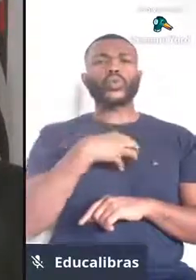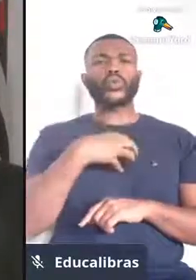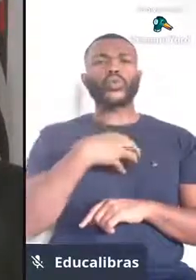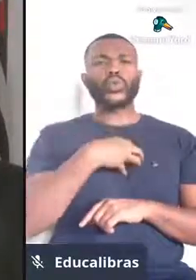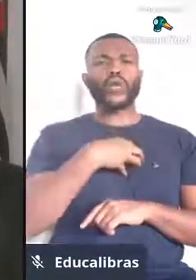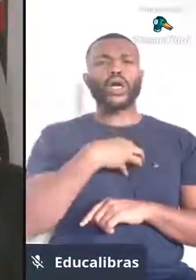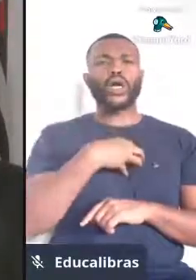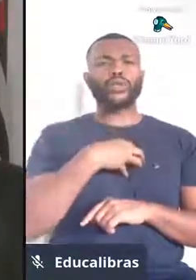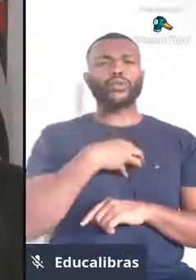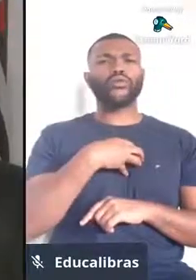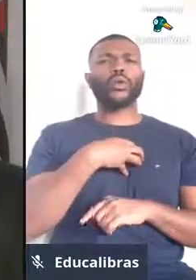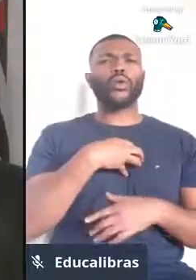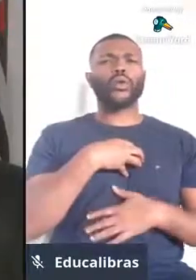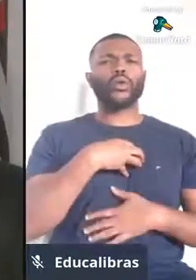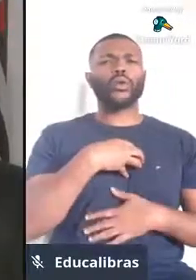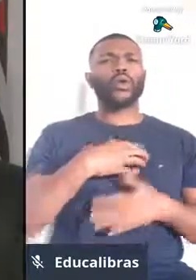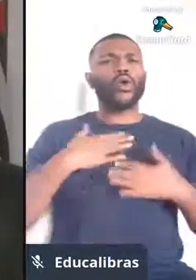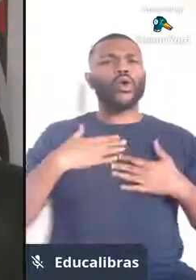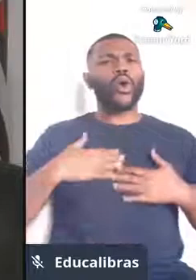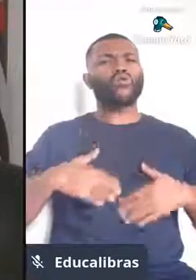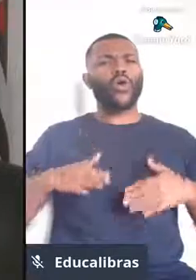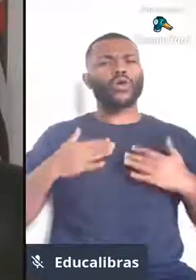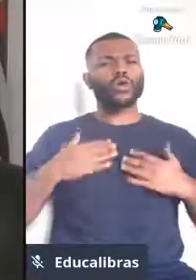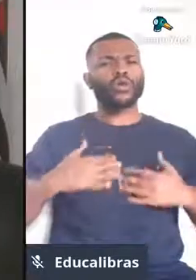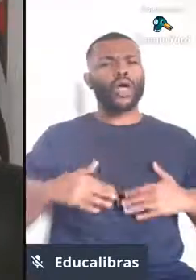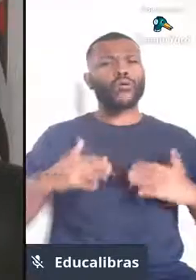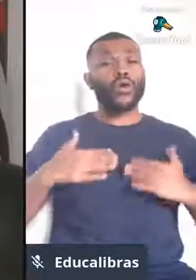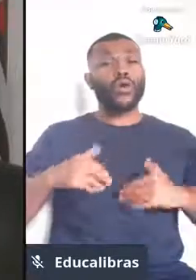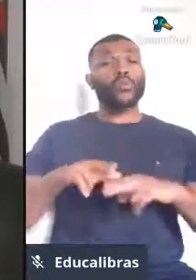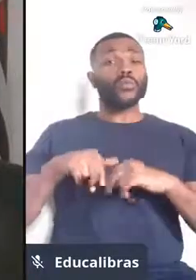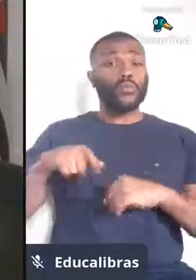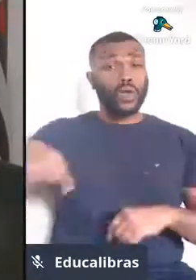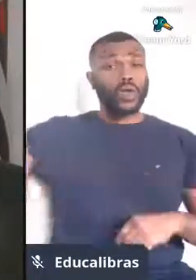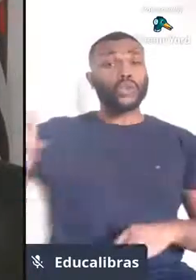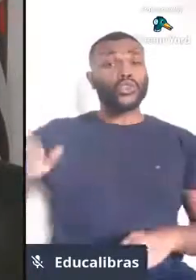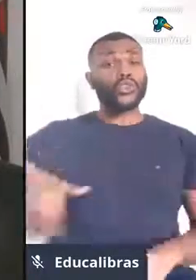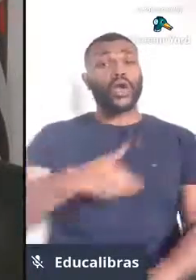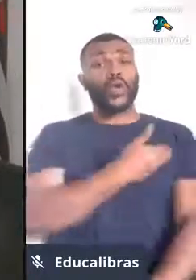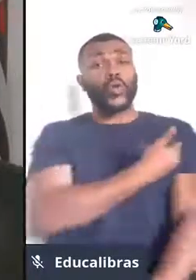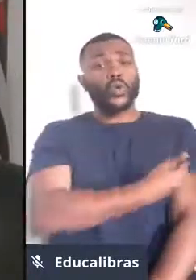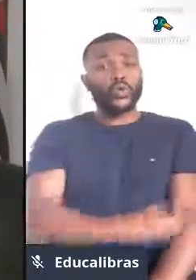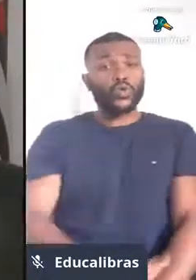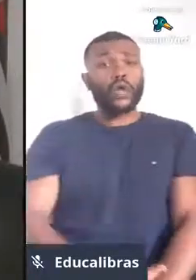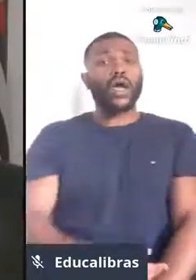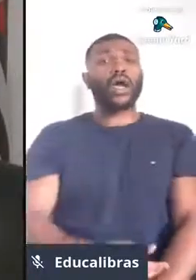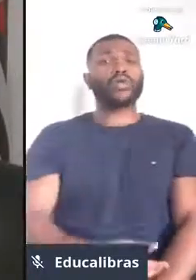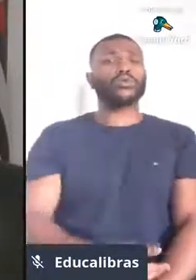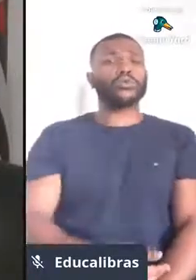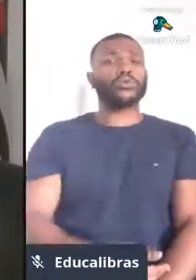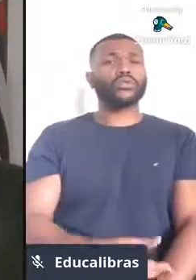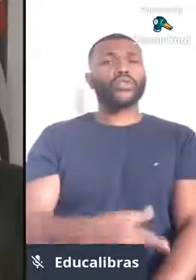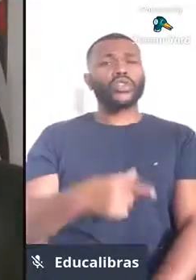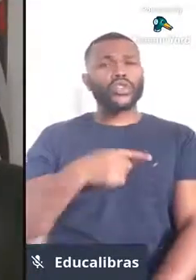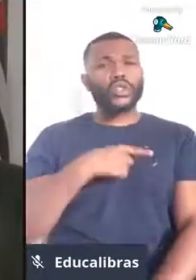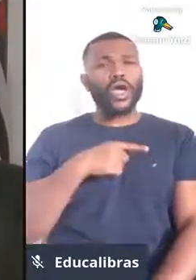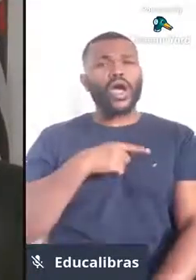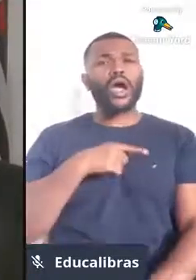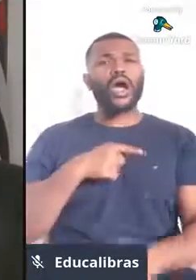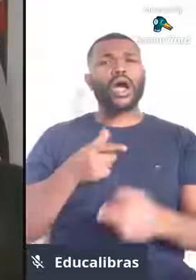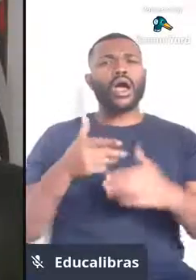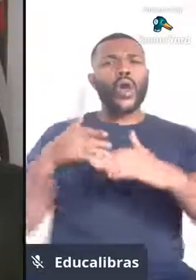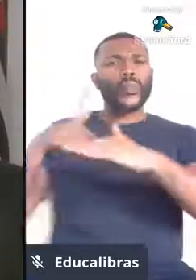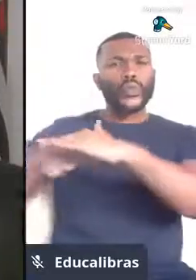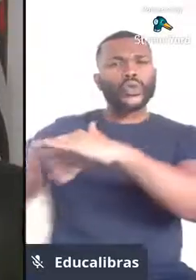lá, confortável até, porque eles já estavam preparados. Tinham alimento, ou tem equipamentos estocados.